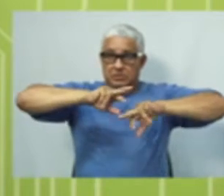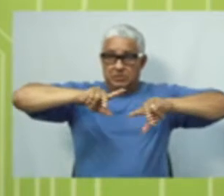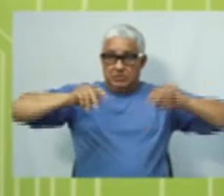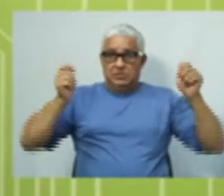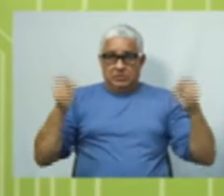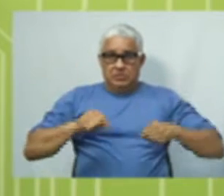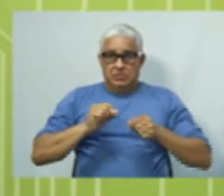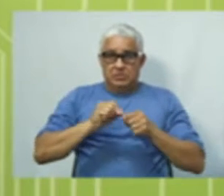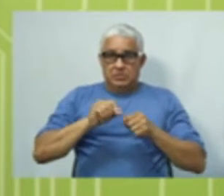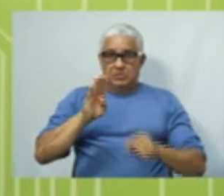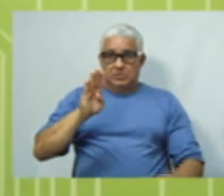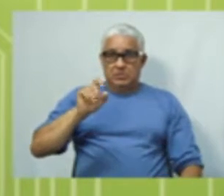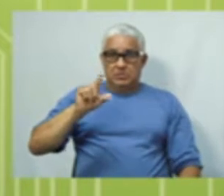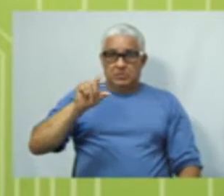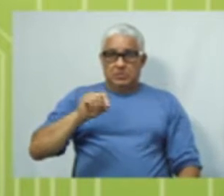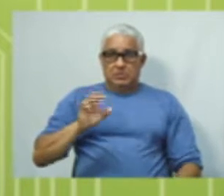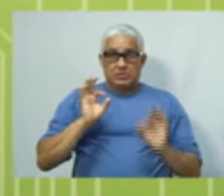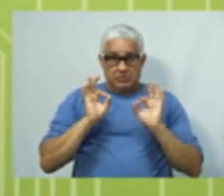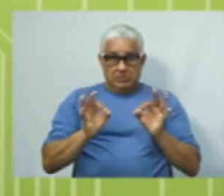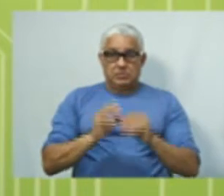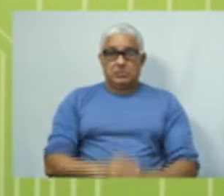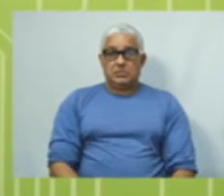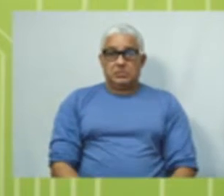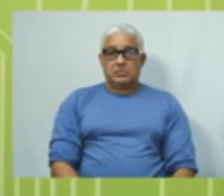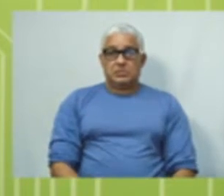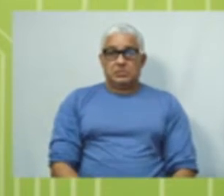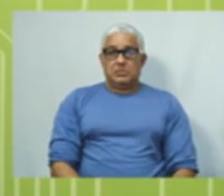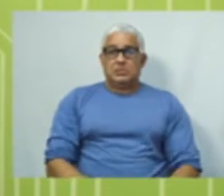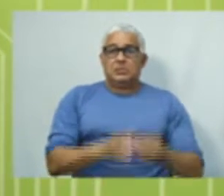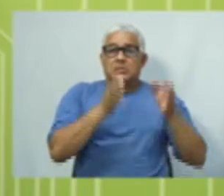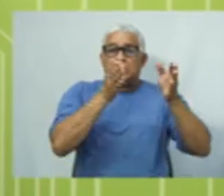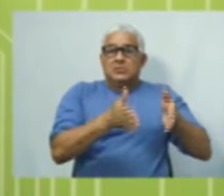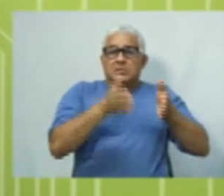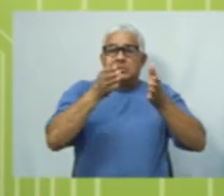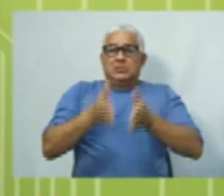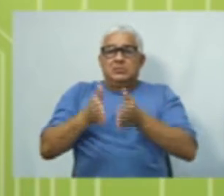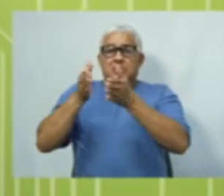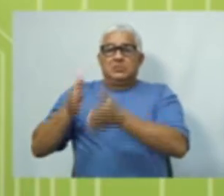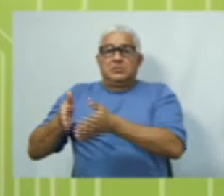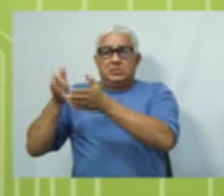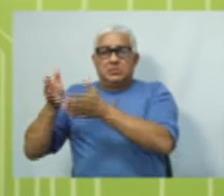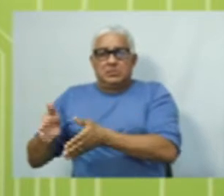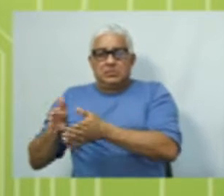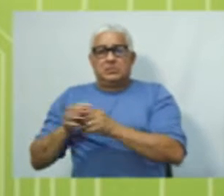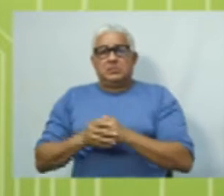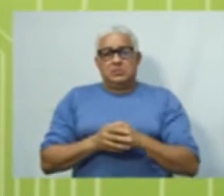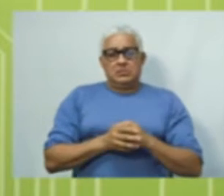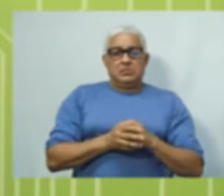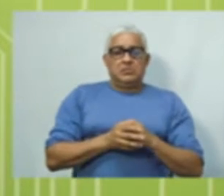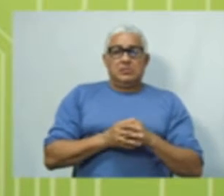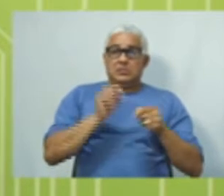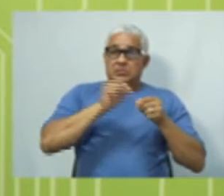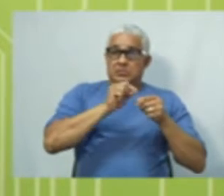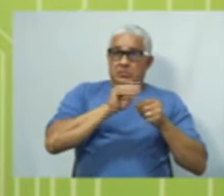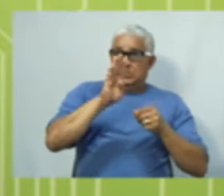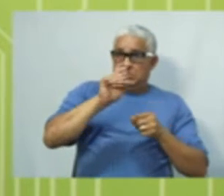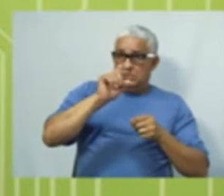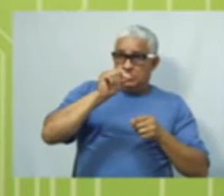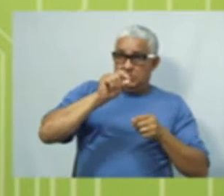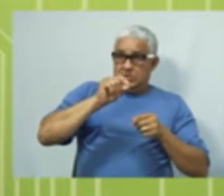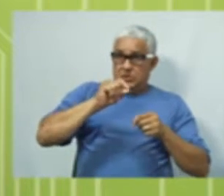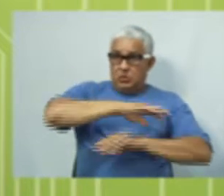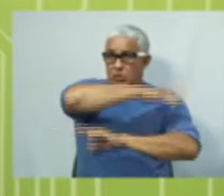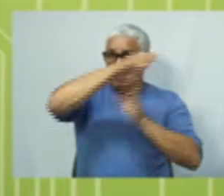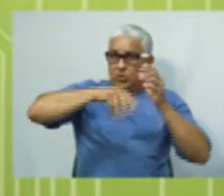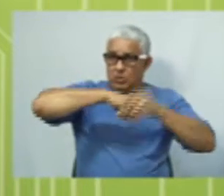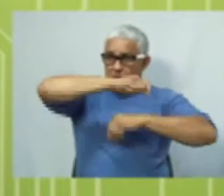suficiente? Correto? Qual é a sequência? Entra lá a capacitação para fazer esse bolo. Eu misturo tudo e